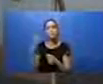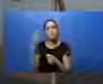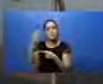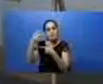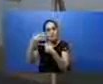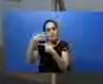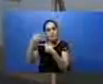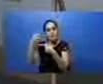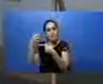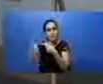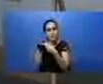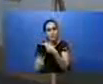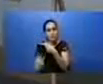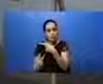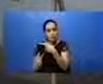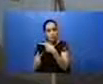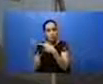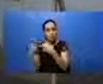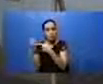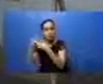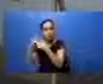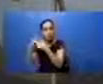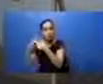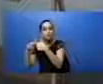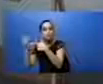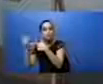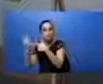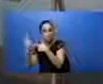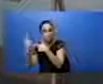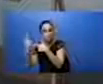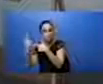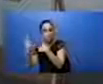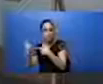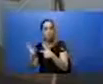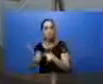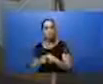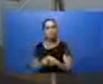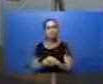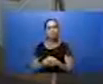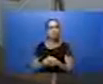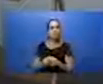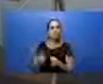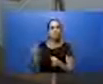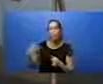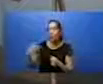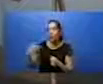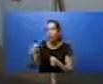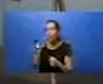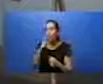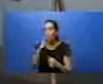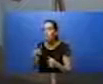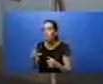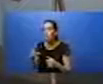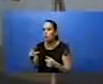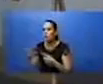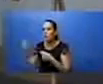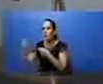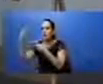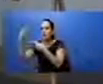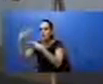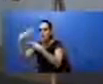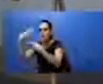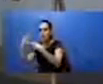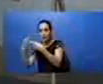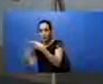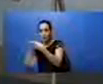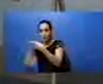3/2 dividido por 1, 3/2. Ok? Quero que vocês observem isso daqui